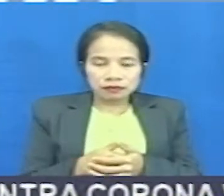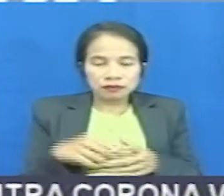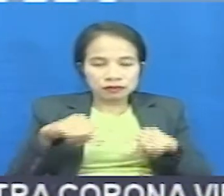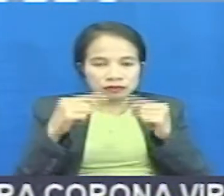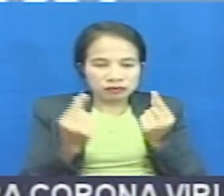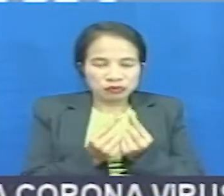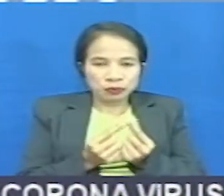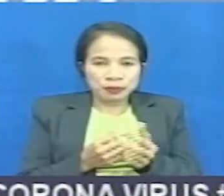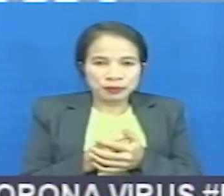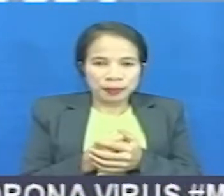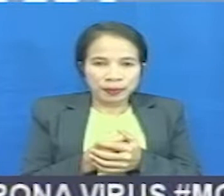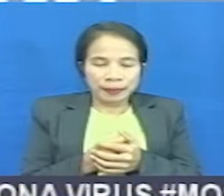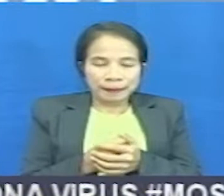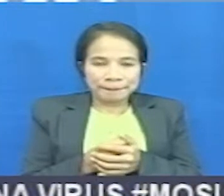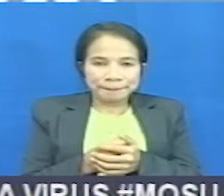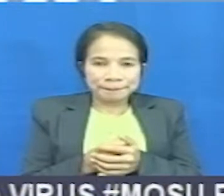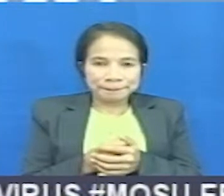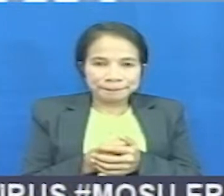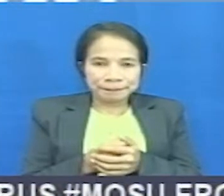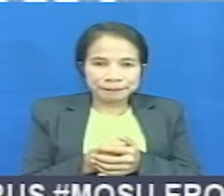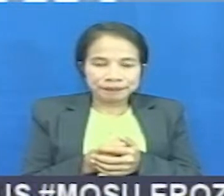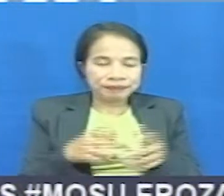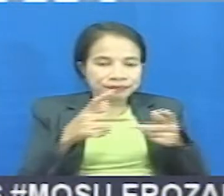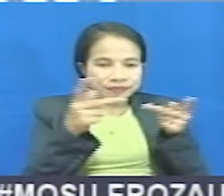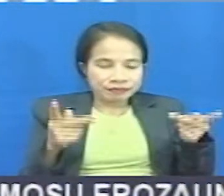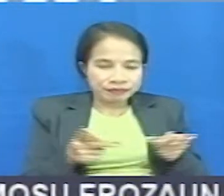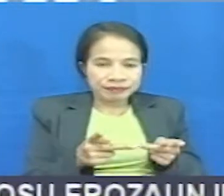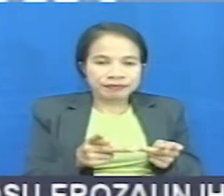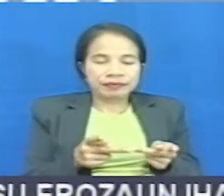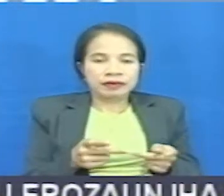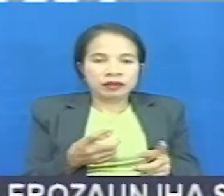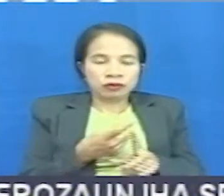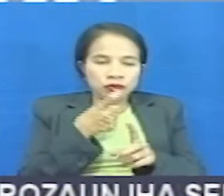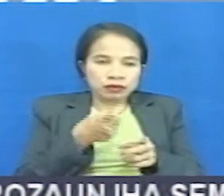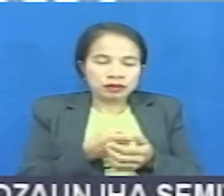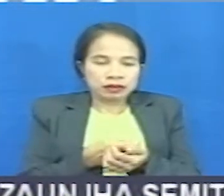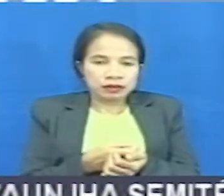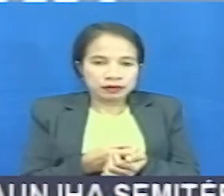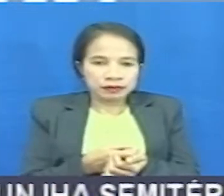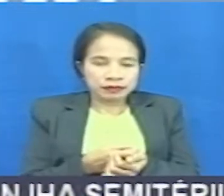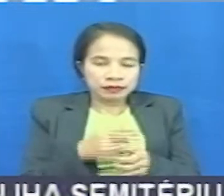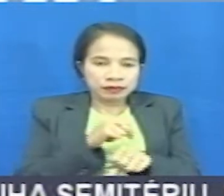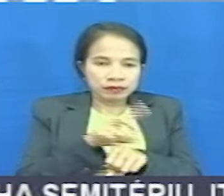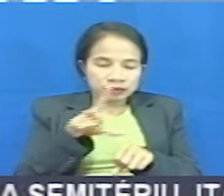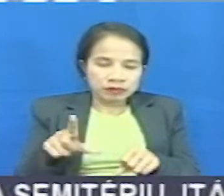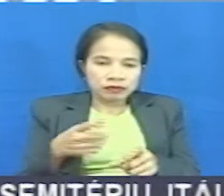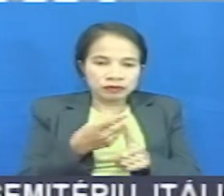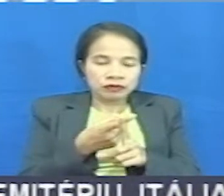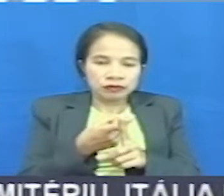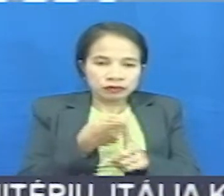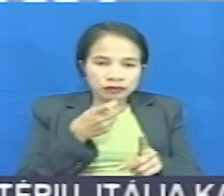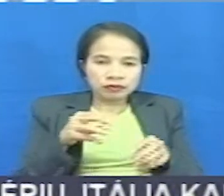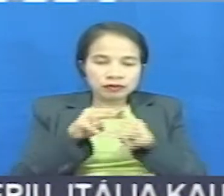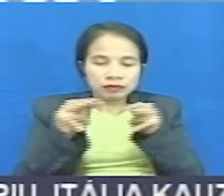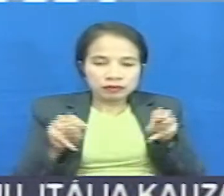equipa vigilância epidemiológica no laboratório russo nível nacional, russo município Covalima, no